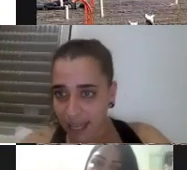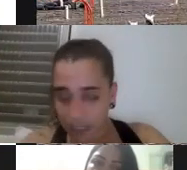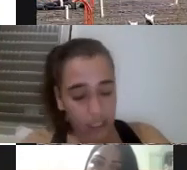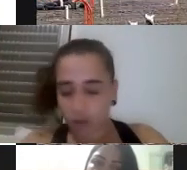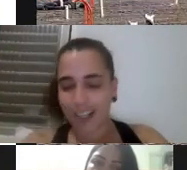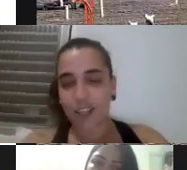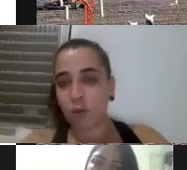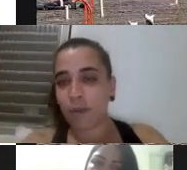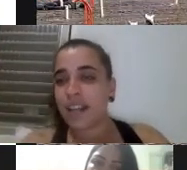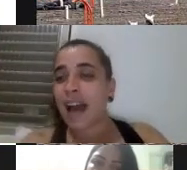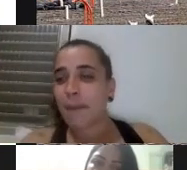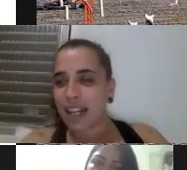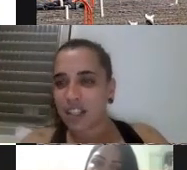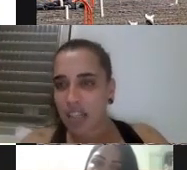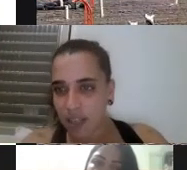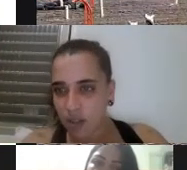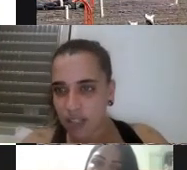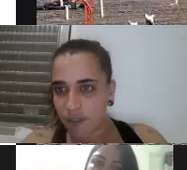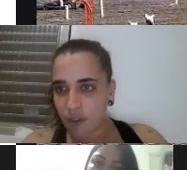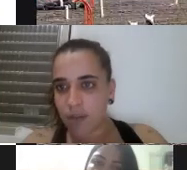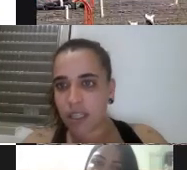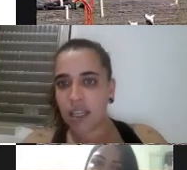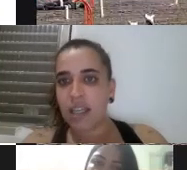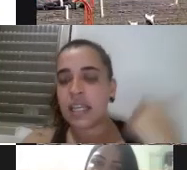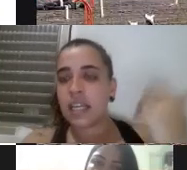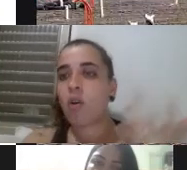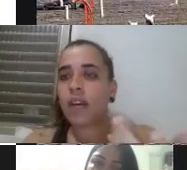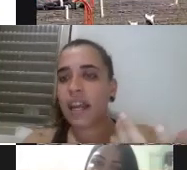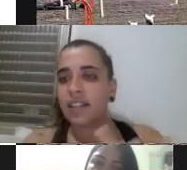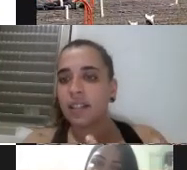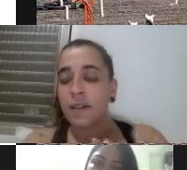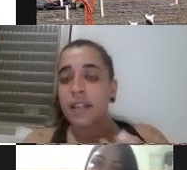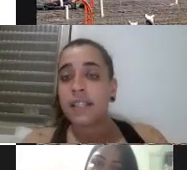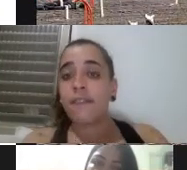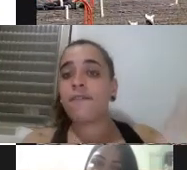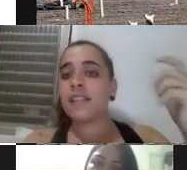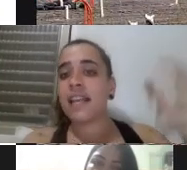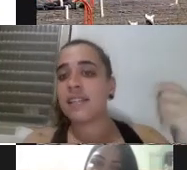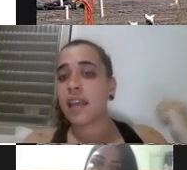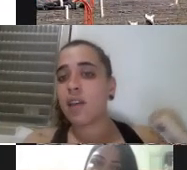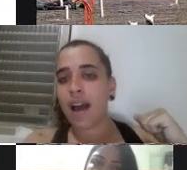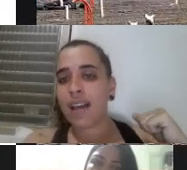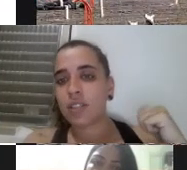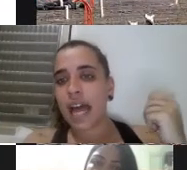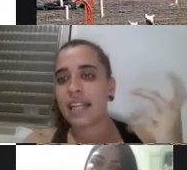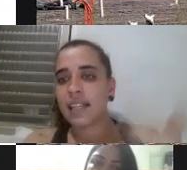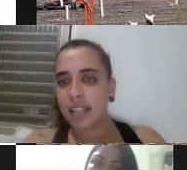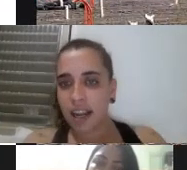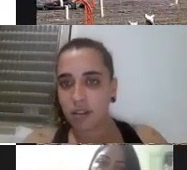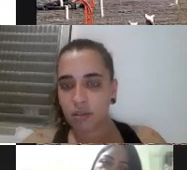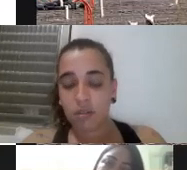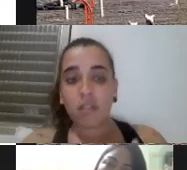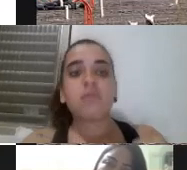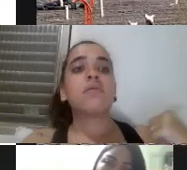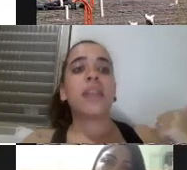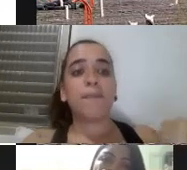é de concreto, desculpa, a malha de aço, dessa forma aqui, e concreto. Se fizesse sem um aço, daria